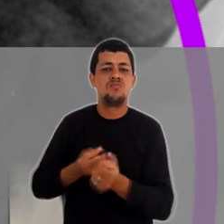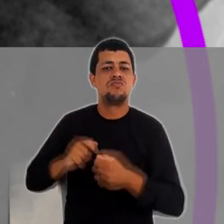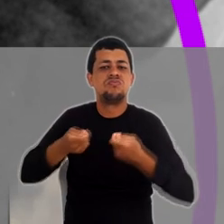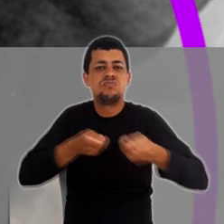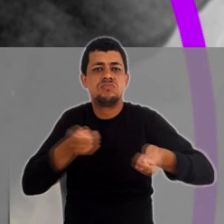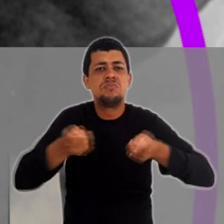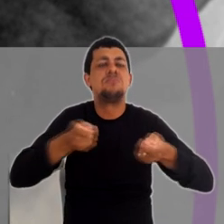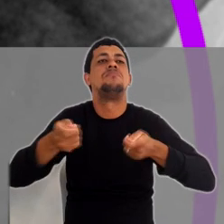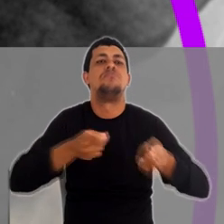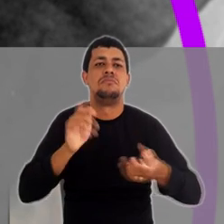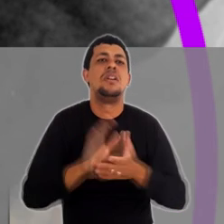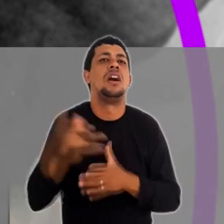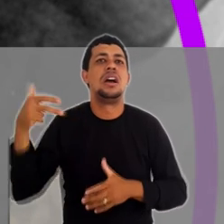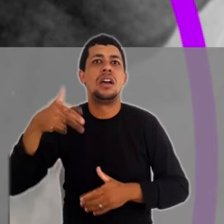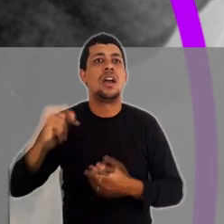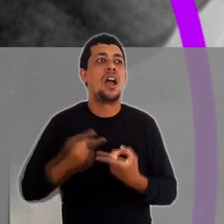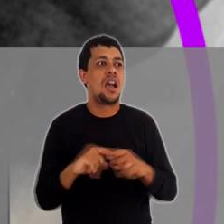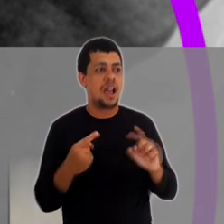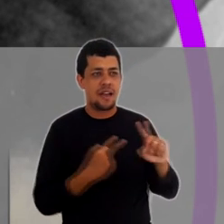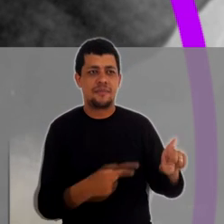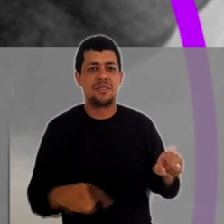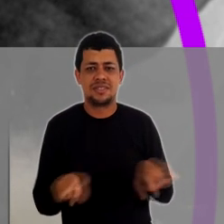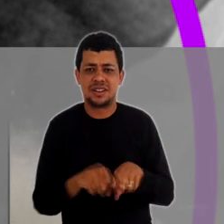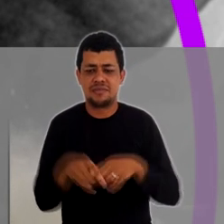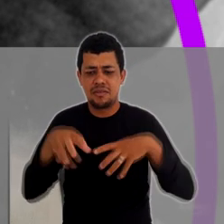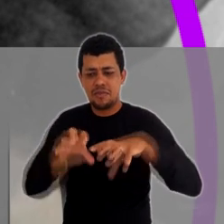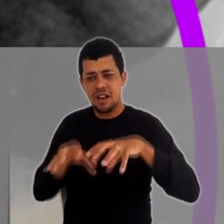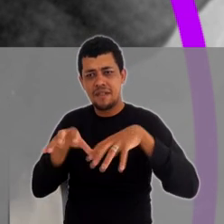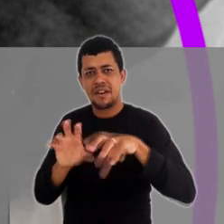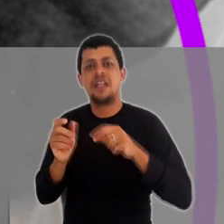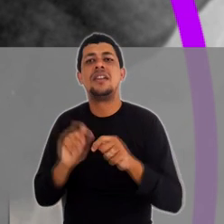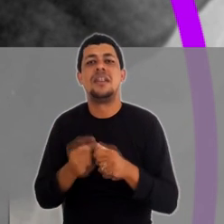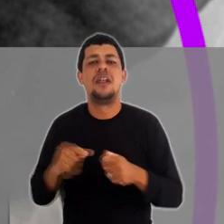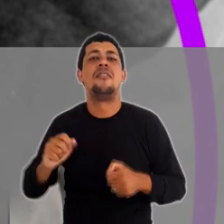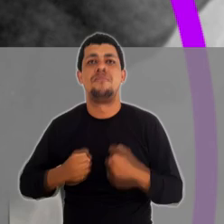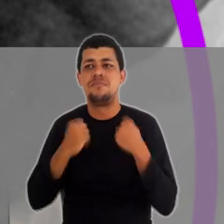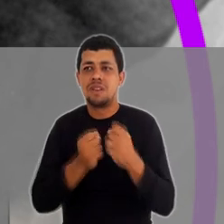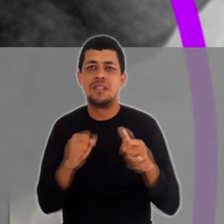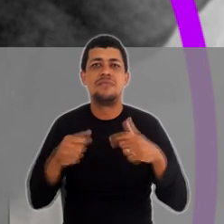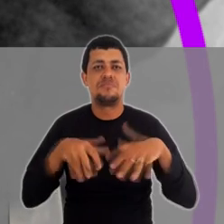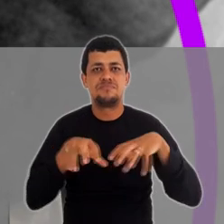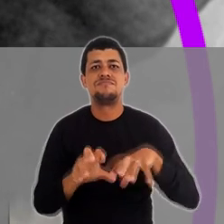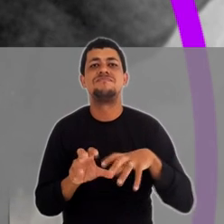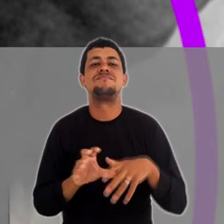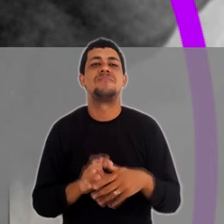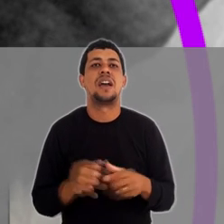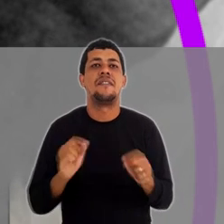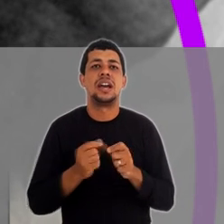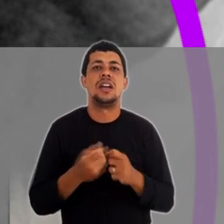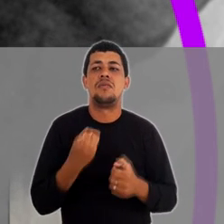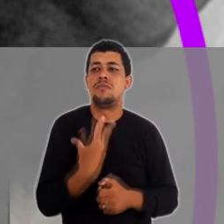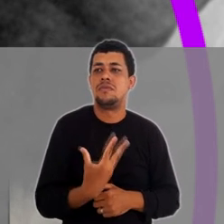Aqui a pretinha te mostra que também é capaz de rebolar enquanto faz um bom trap.